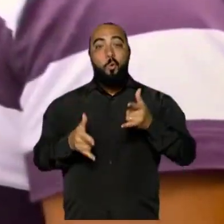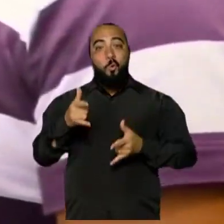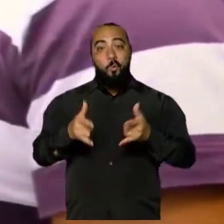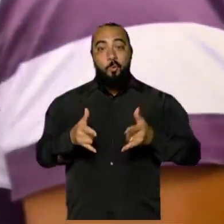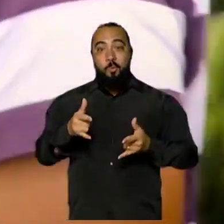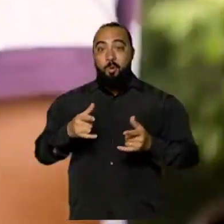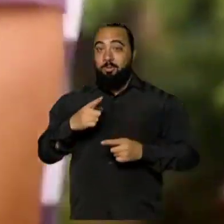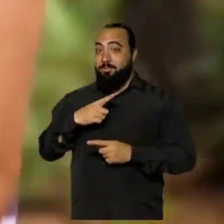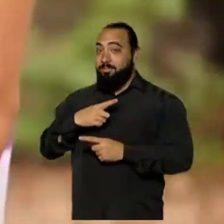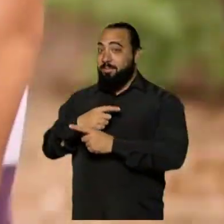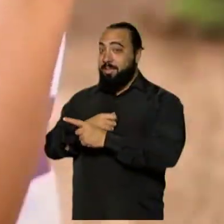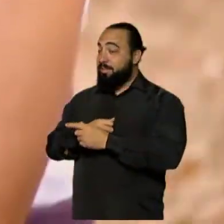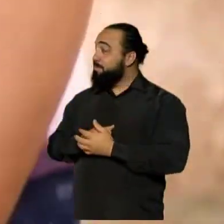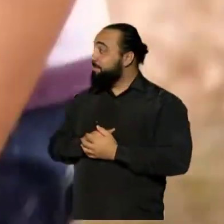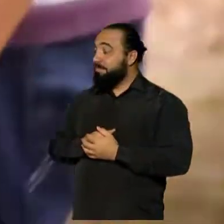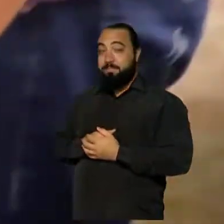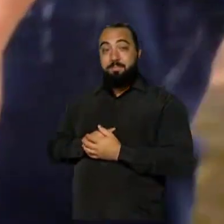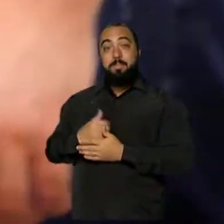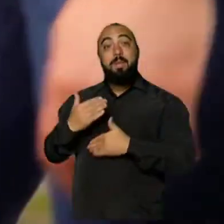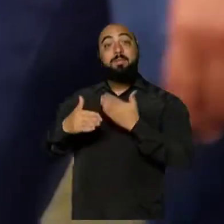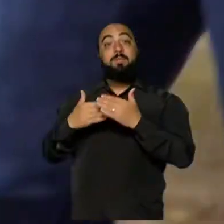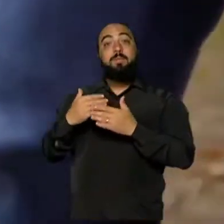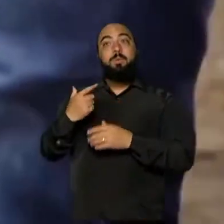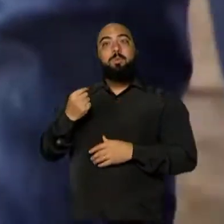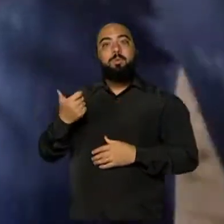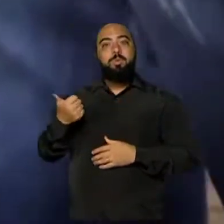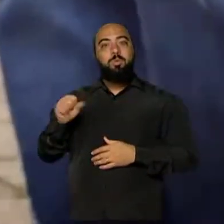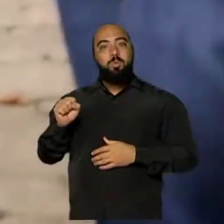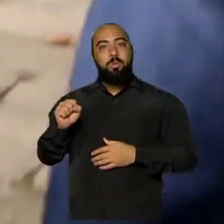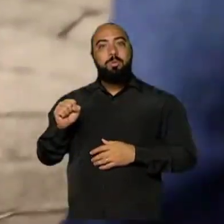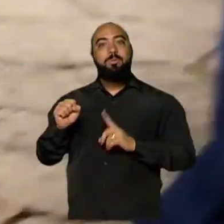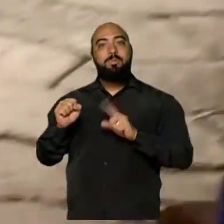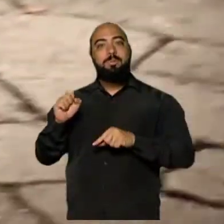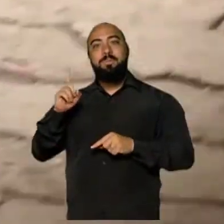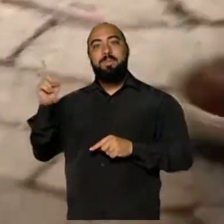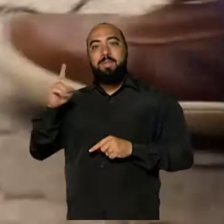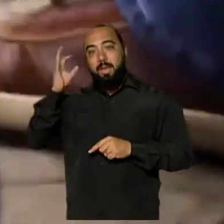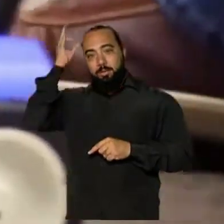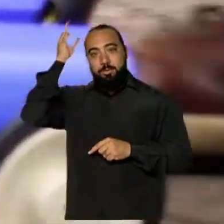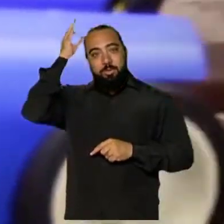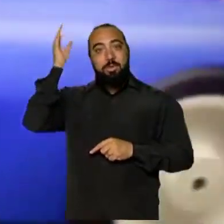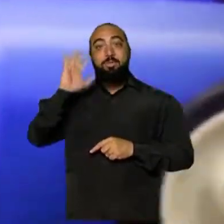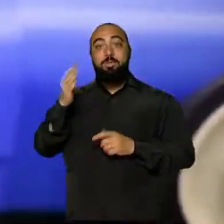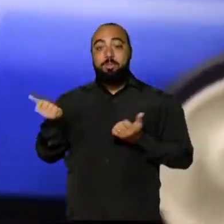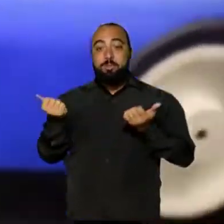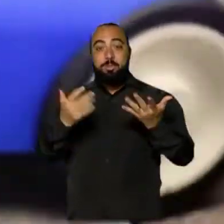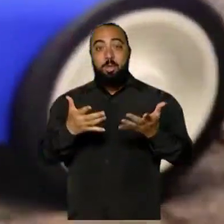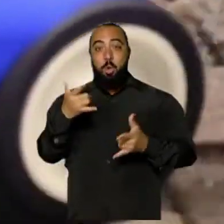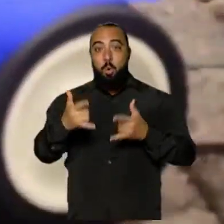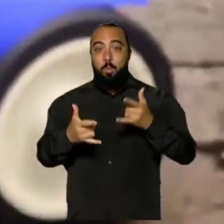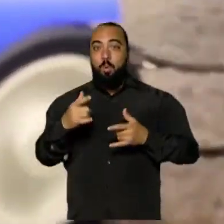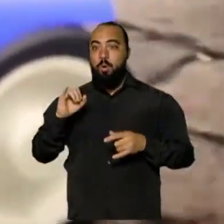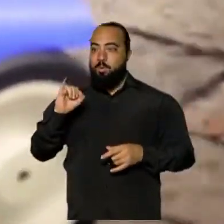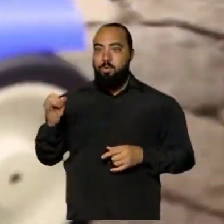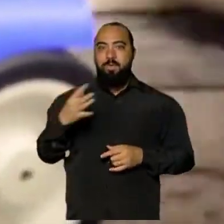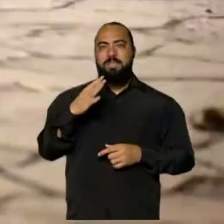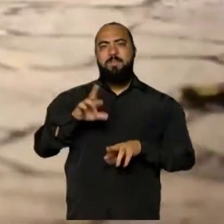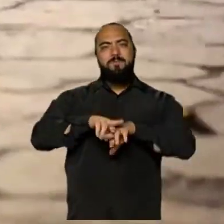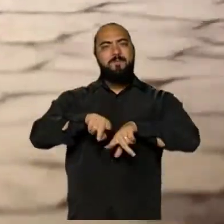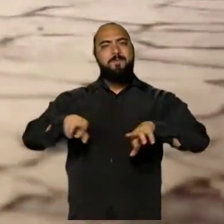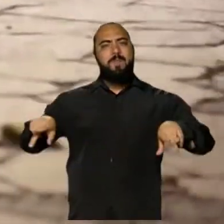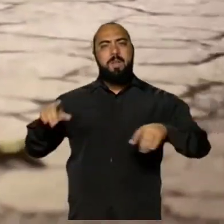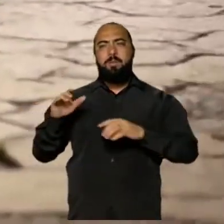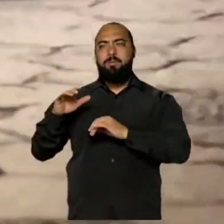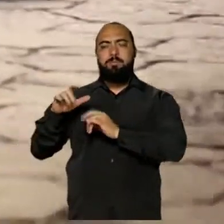Lisa. Desenvolvido em 2018 no Espírito Santo, o robô já recebeu prêmios de inovação de diversas